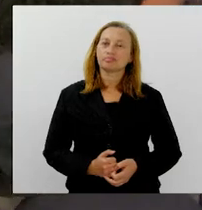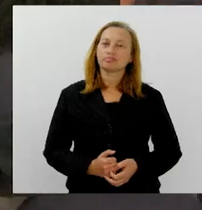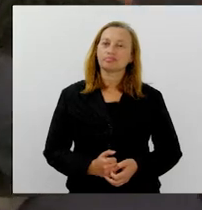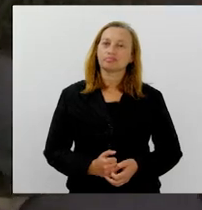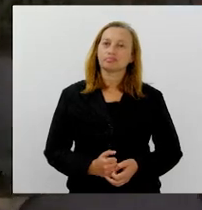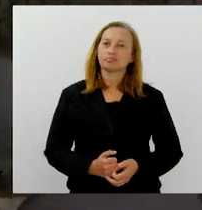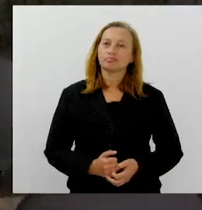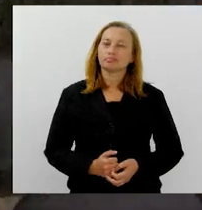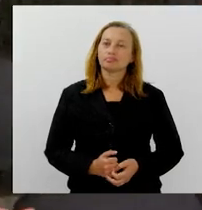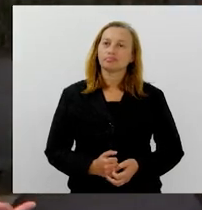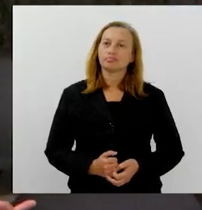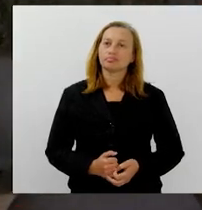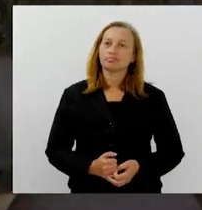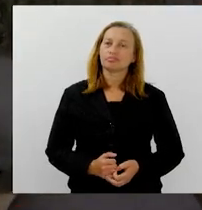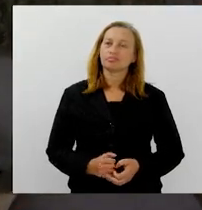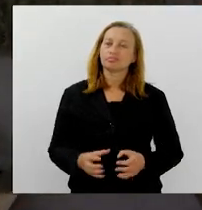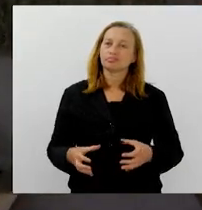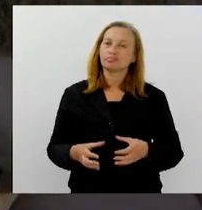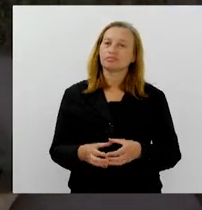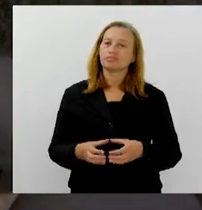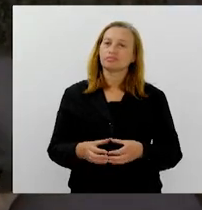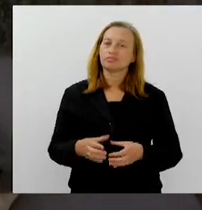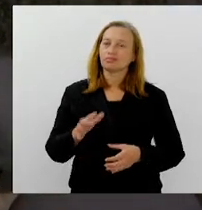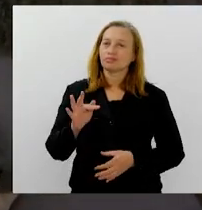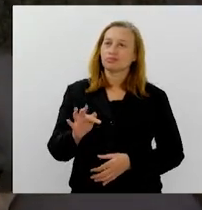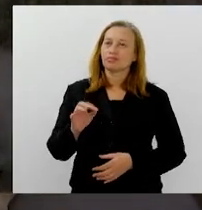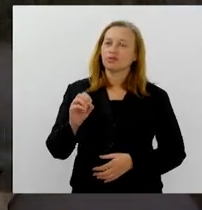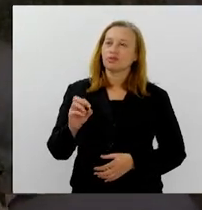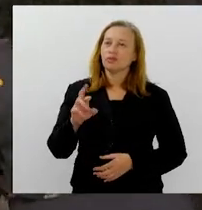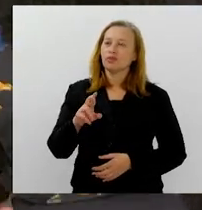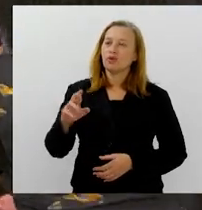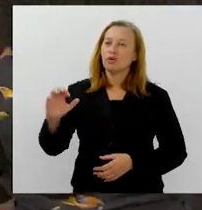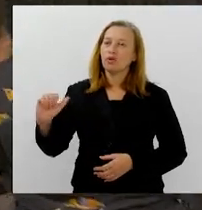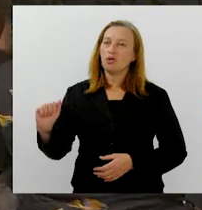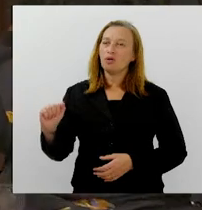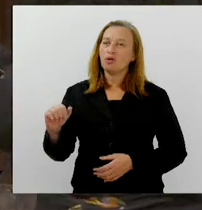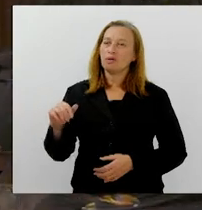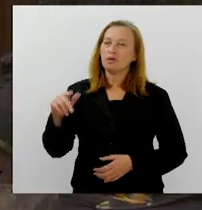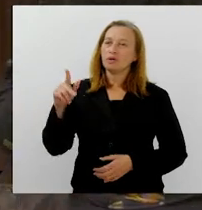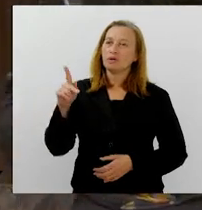Próximo agraciado, Grupo de Forró Pimenta do Reino.